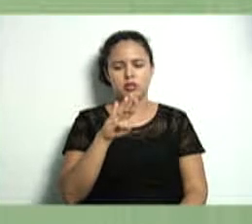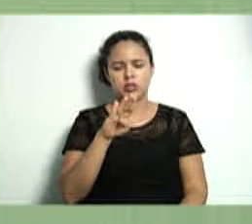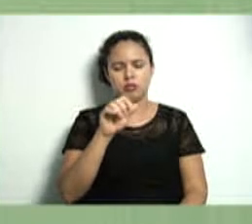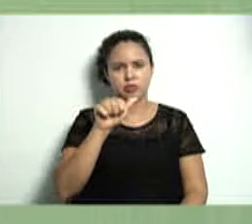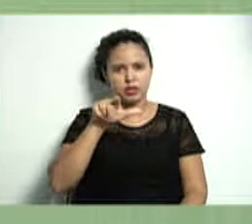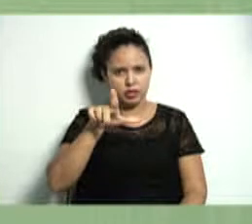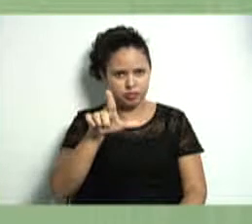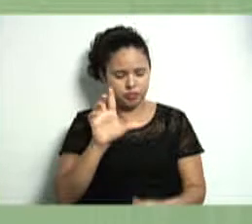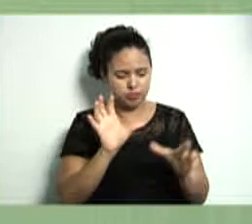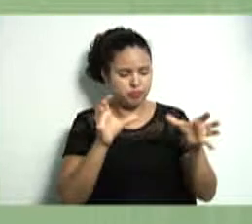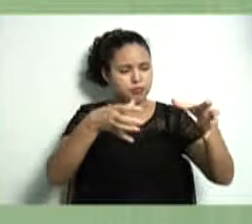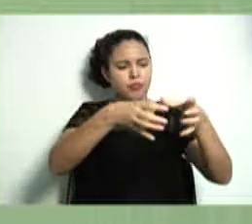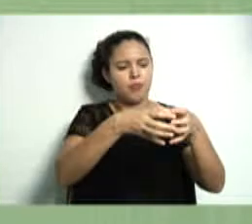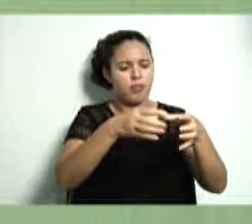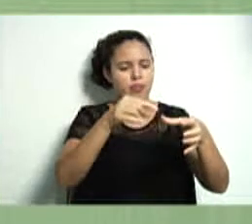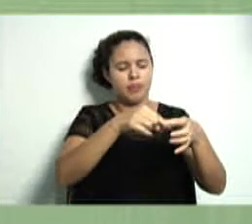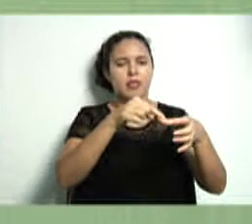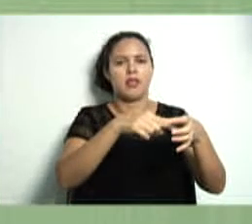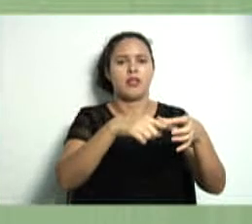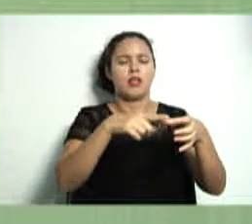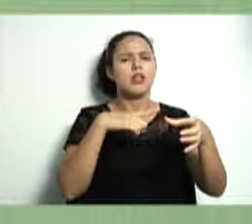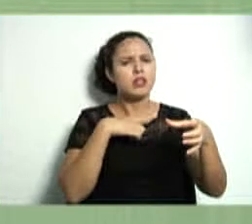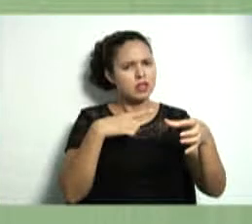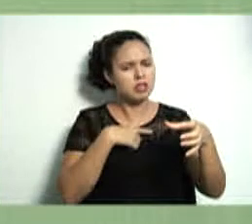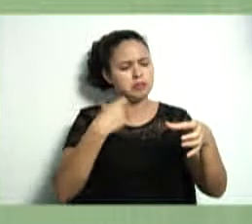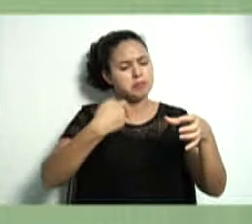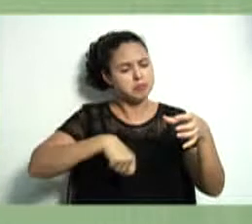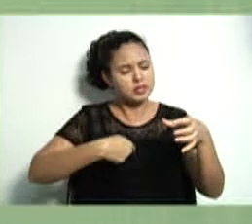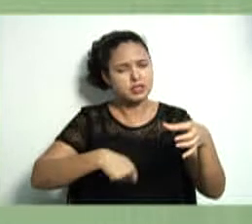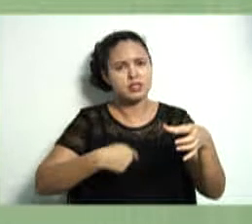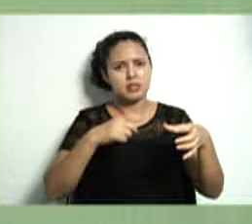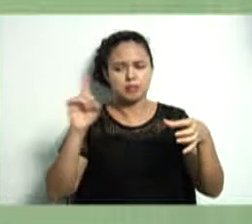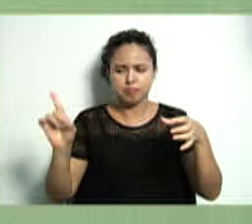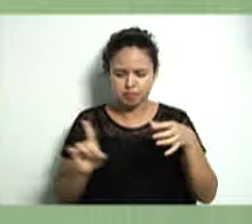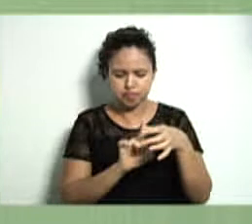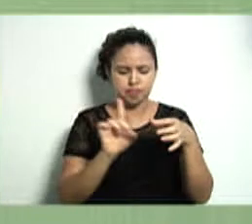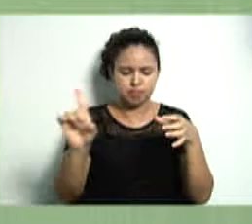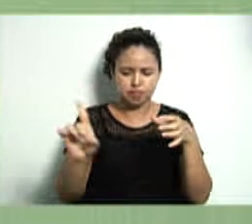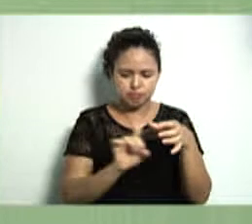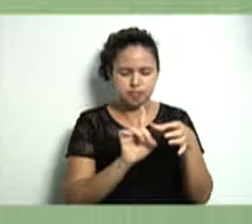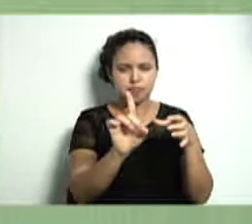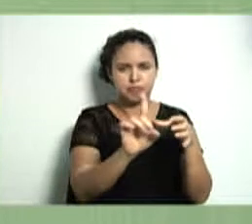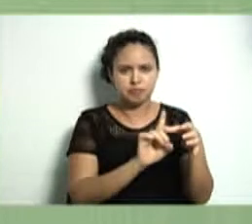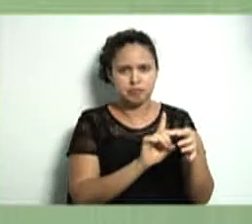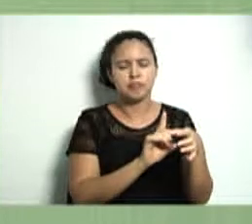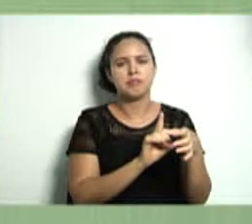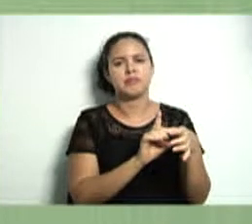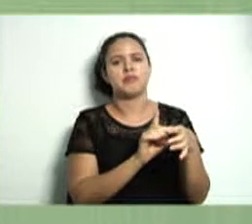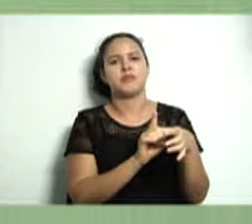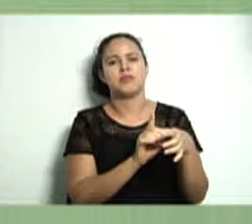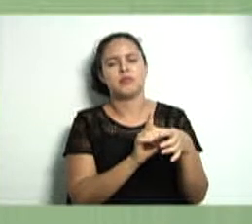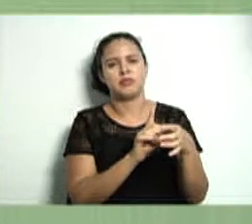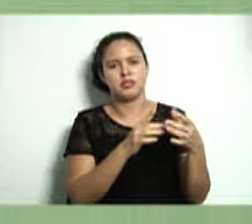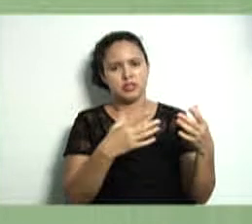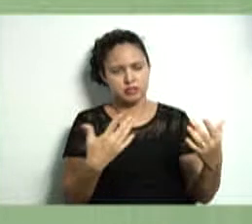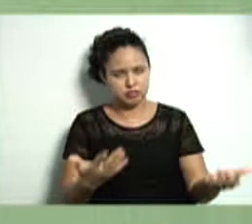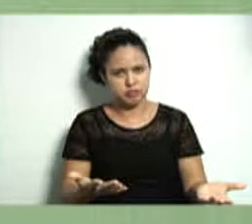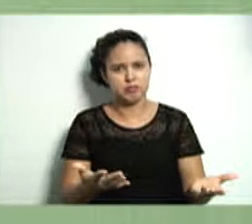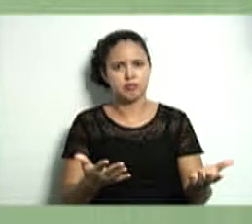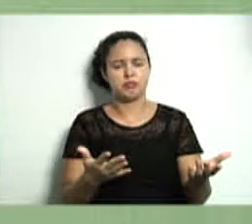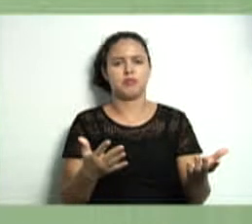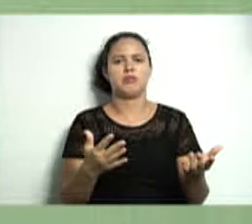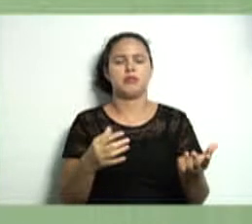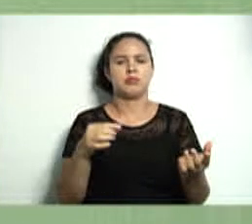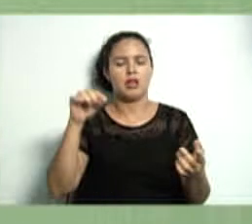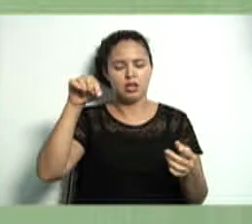necessidades que podem facilmente ser resolvidas em poucas horas daquilo que a nossa sociedade considera